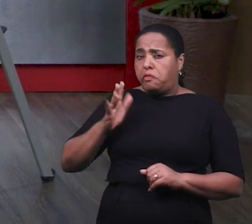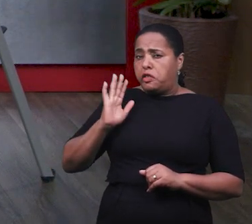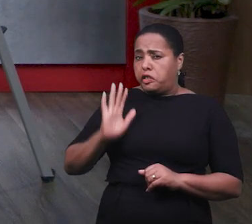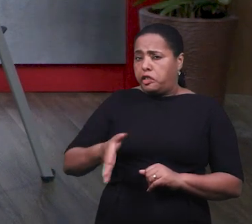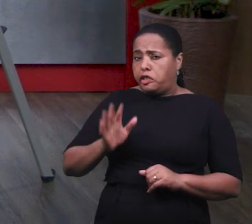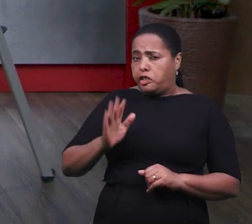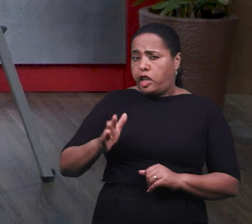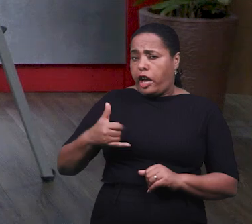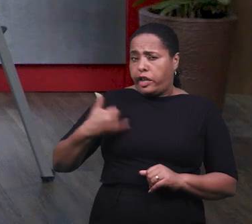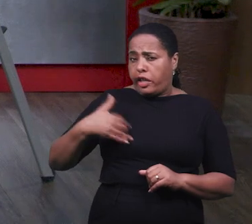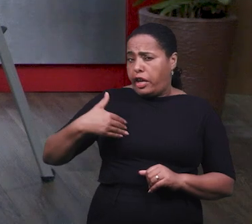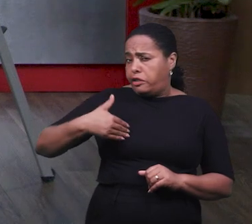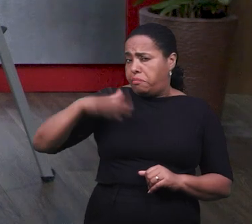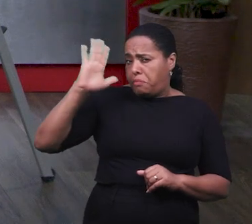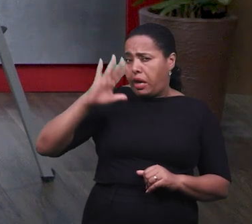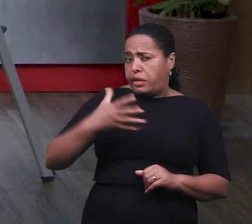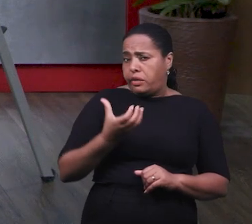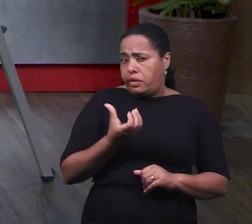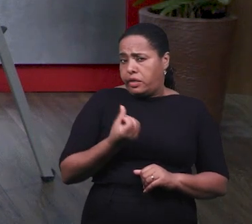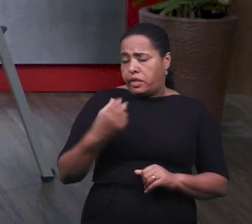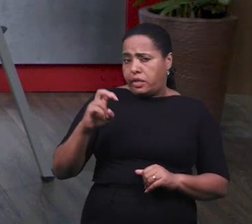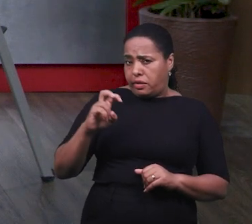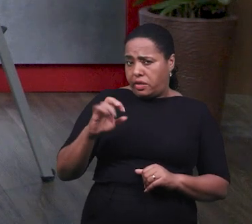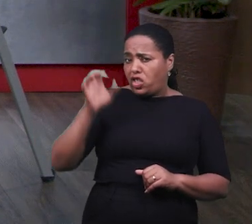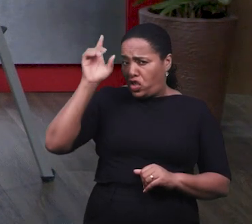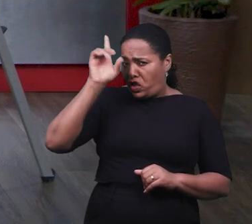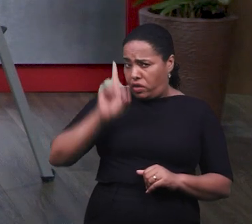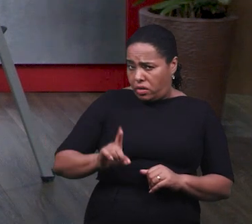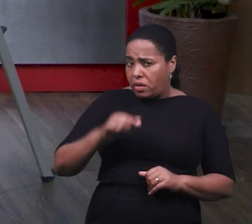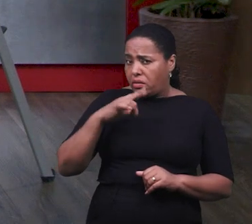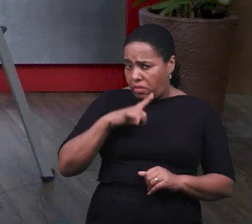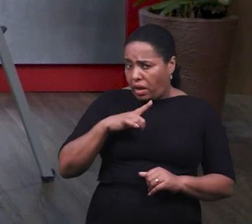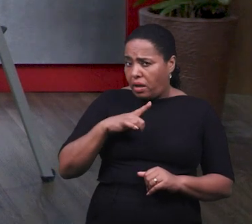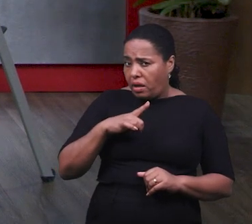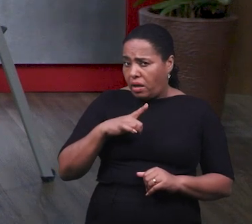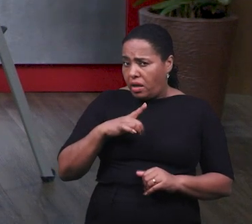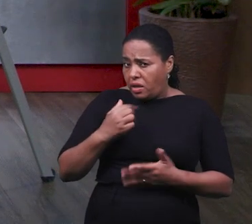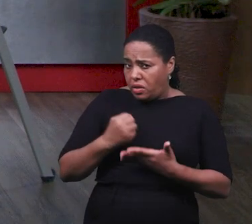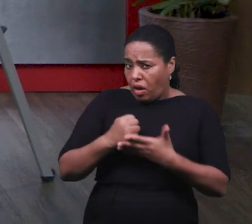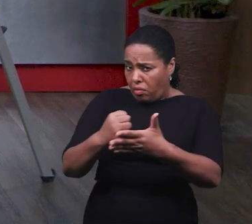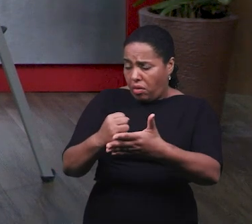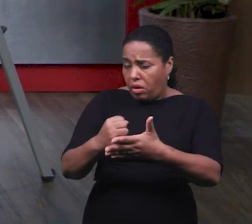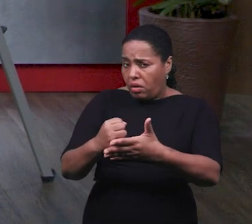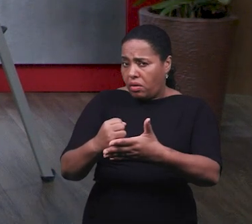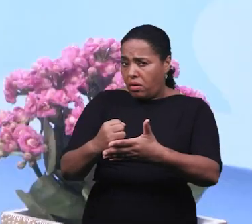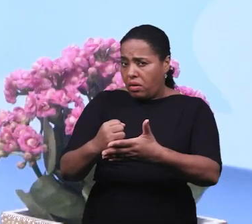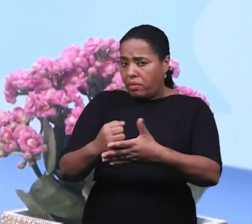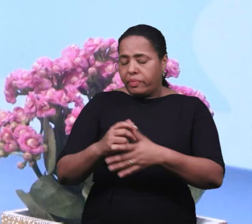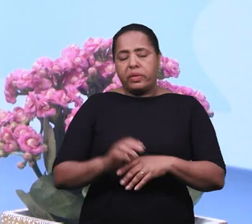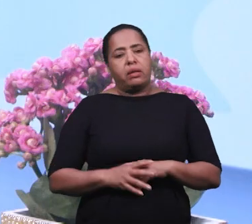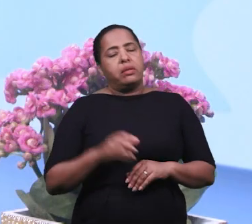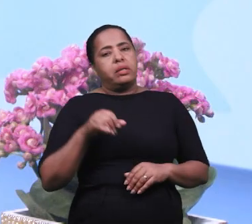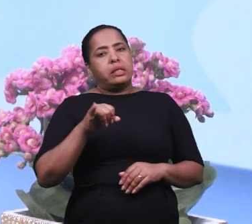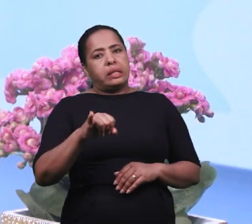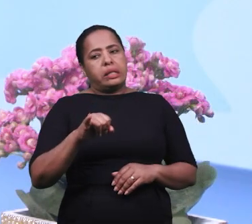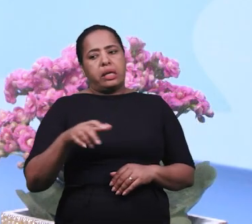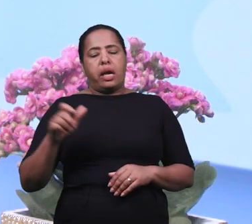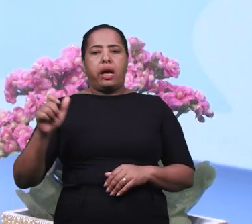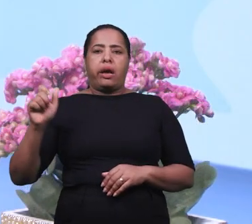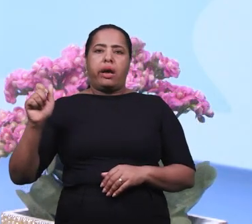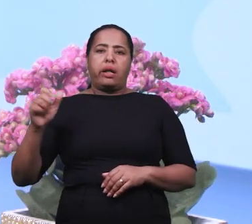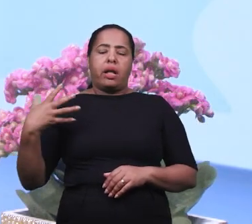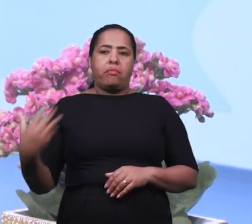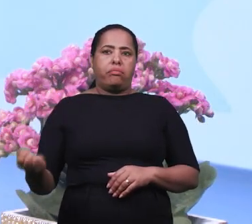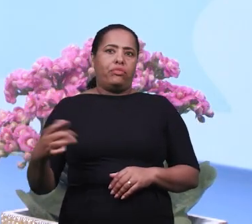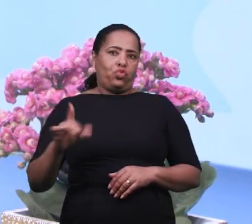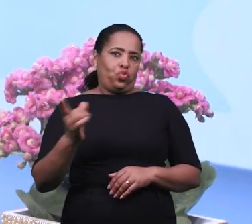mais de 65 anos. Ela tem esse direito de receber alguma ajuda? Não, se ela recebe pensão, não. Porque Né?